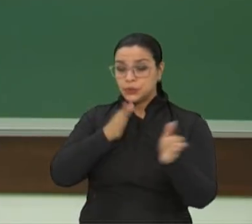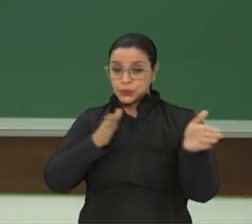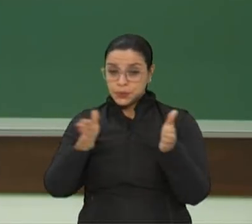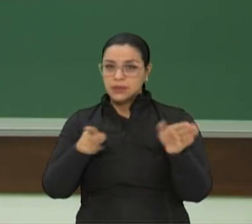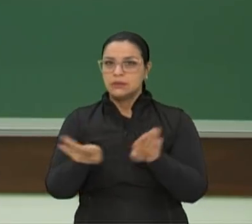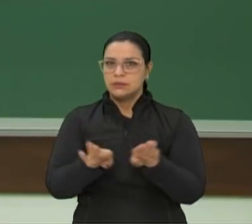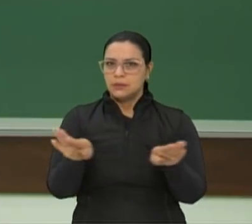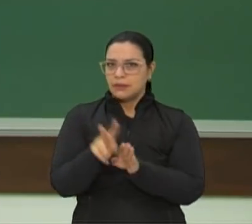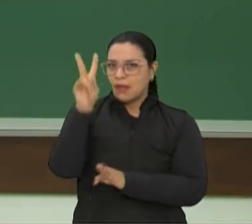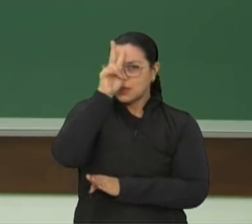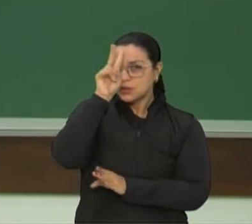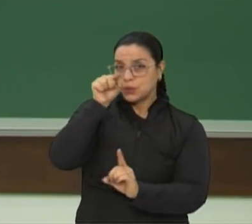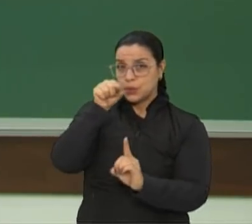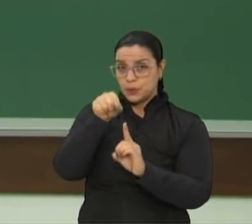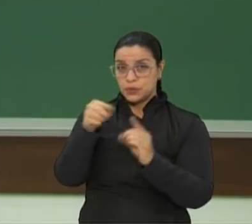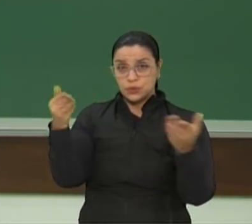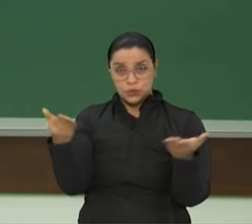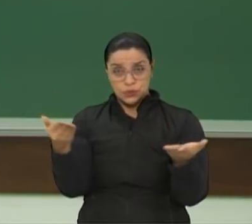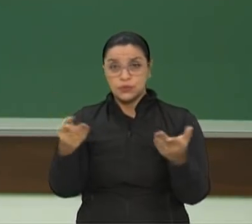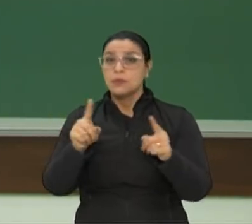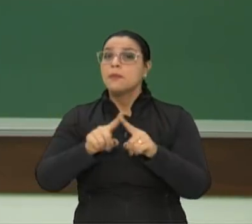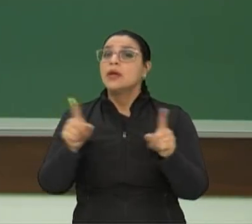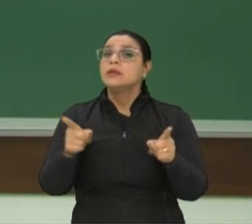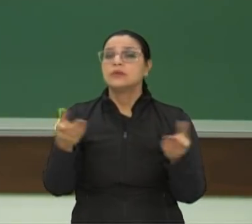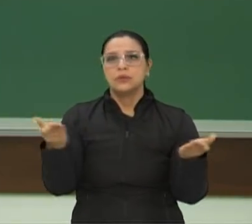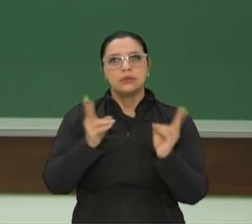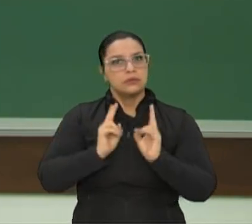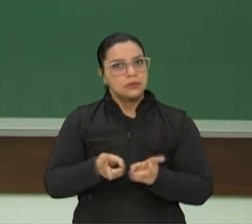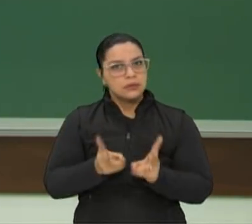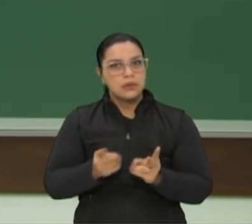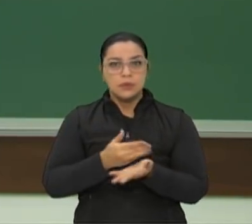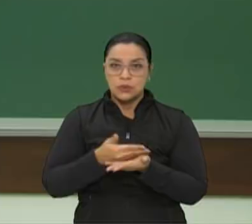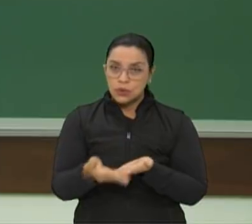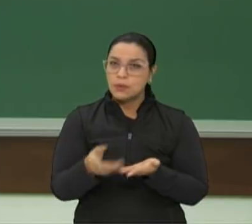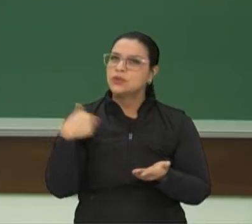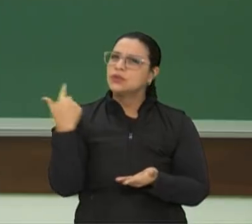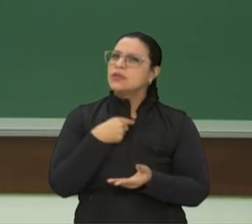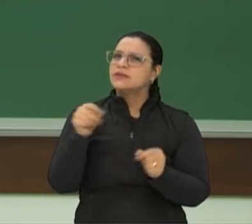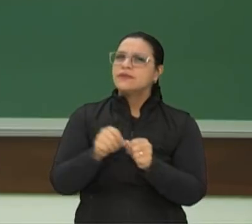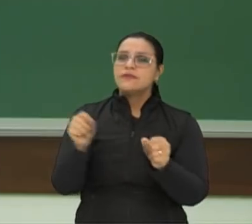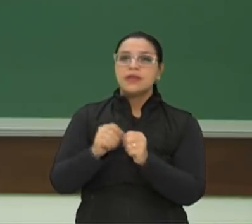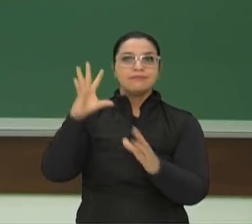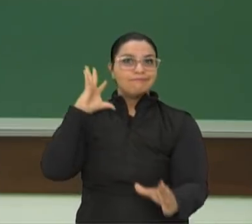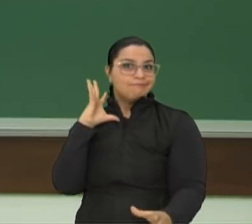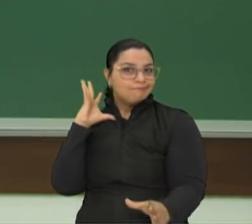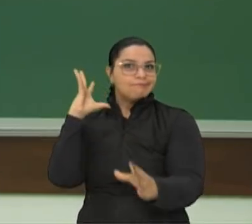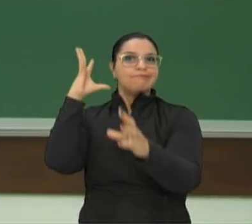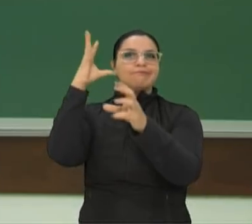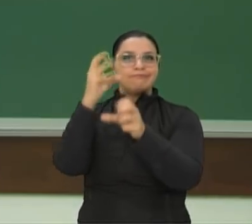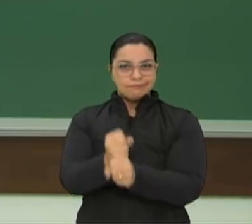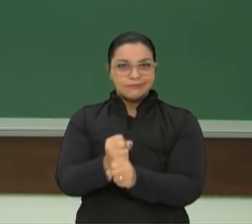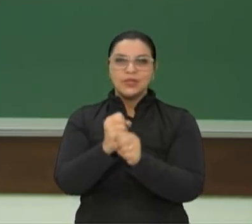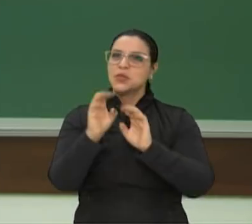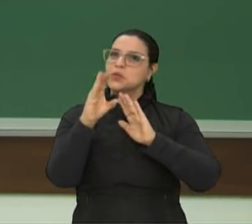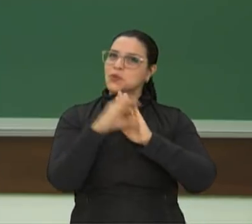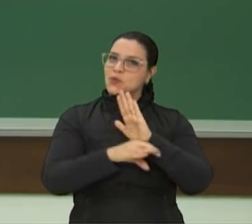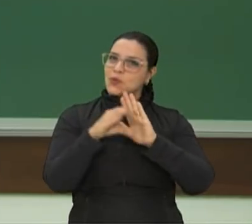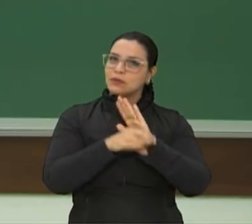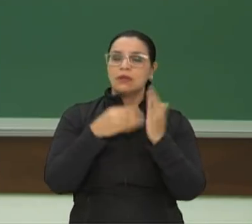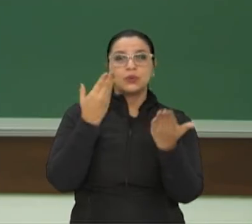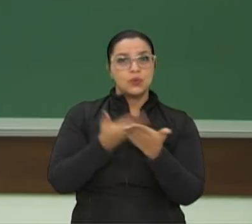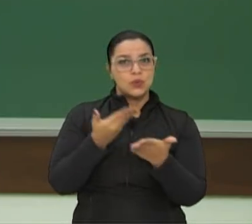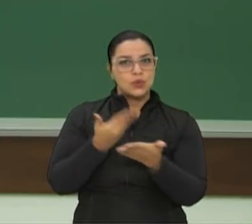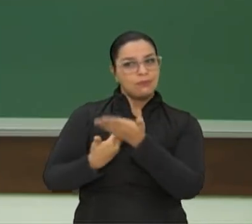nossos objetivos para essa aula, mas, como sempre, no início da nossa aula, a gente começa revisando os conceitos que nós vimos